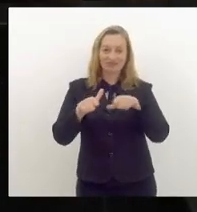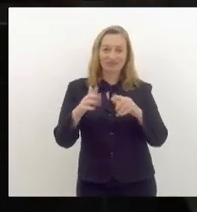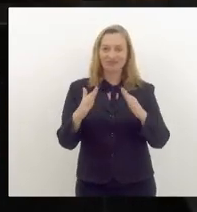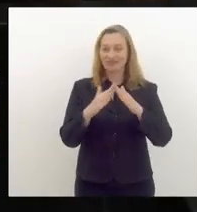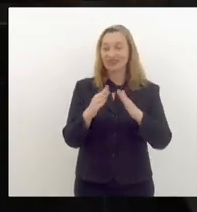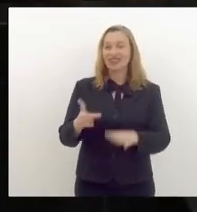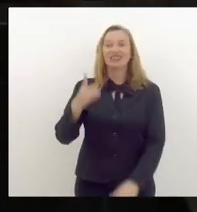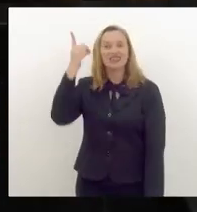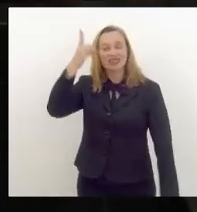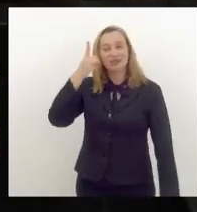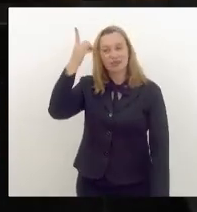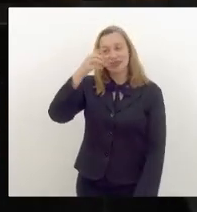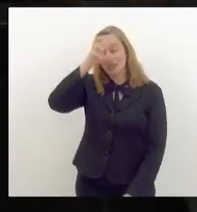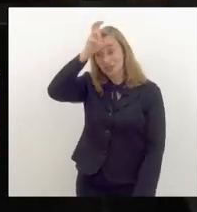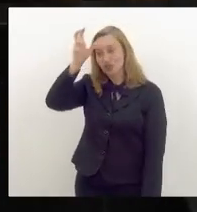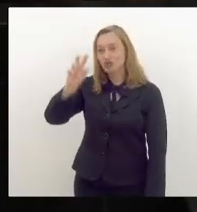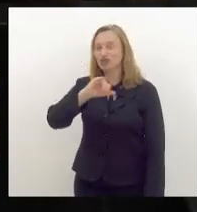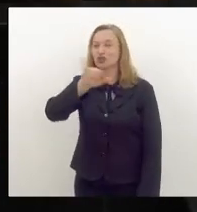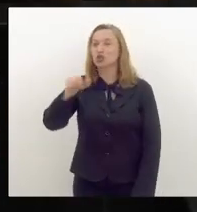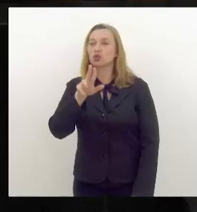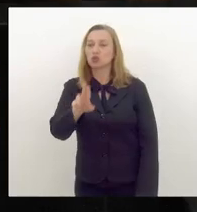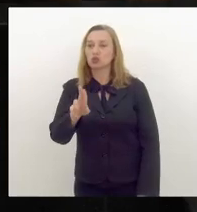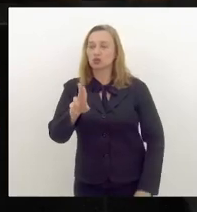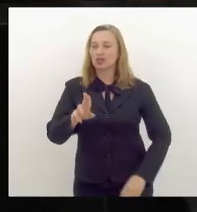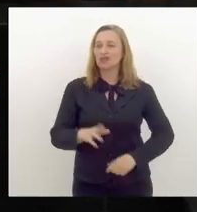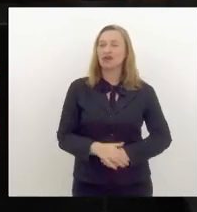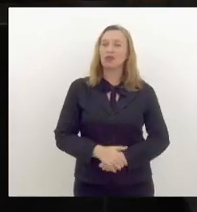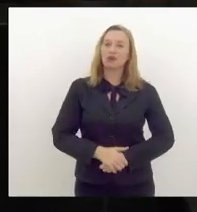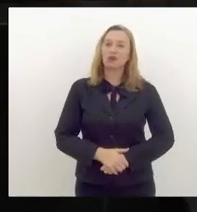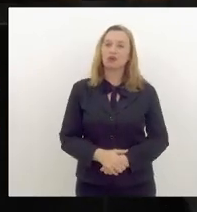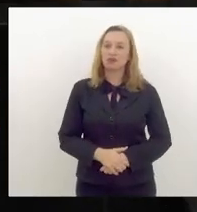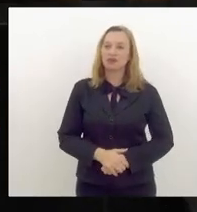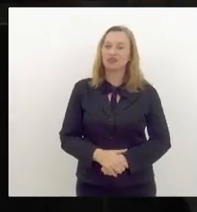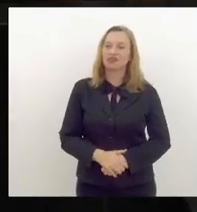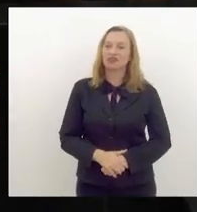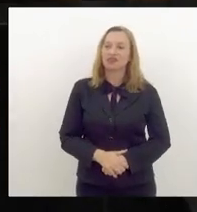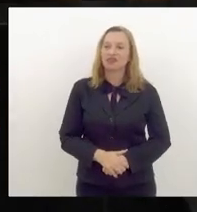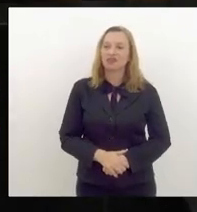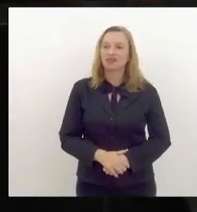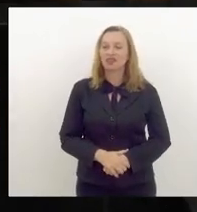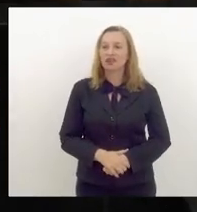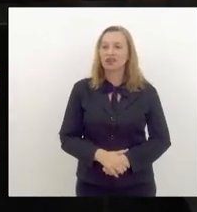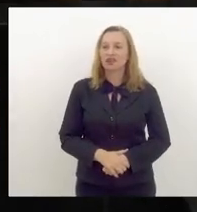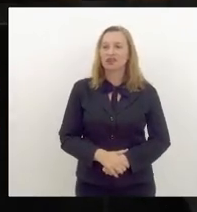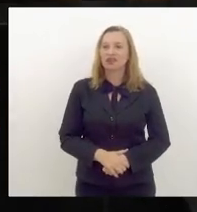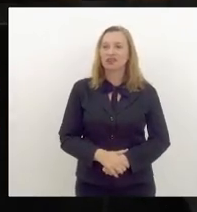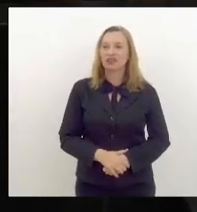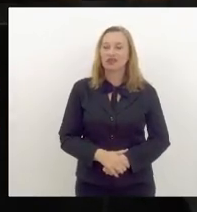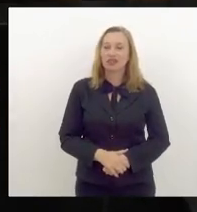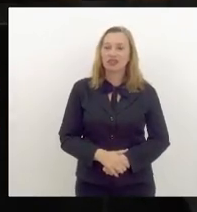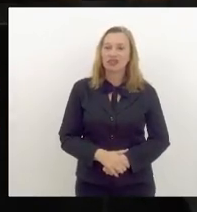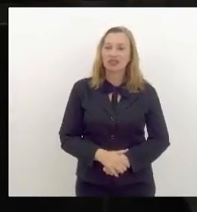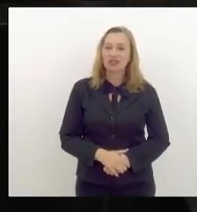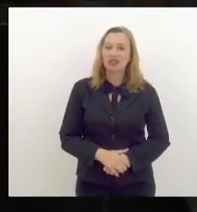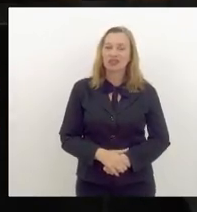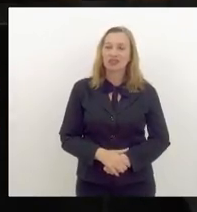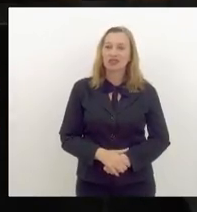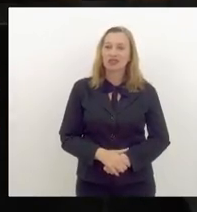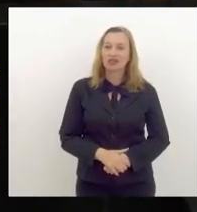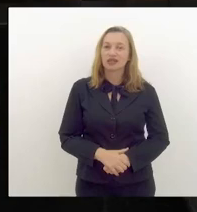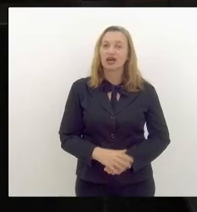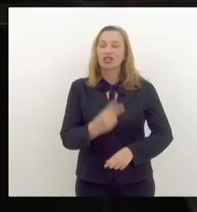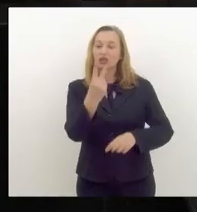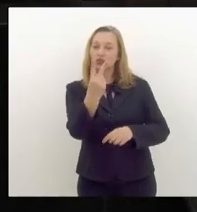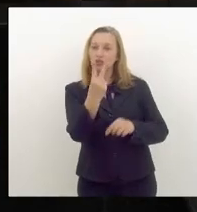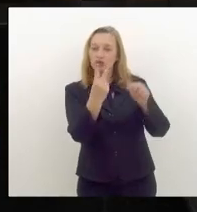Deputado a tia Ju eu quero aqui fazer três apontamentos e o primeiro deles diz respeito a